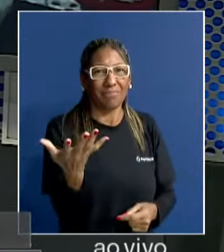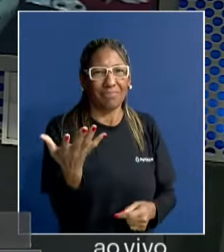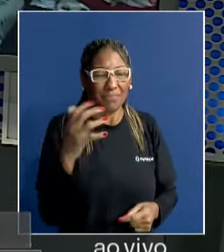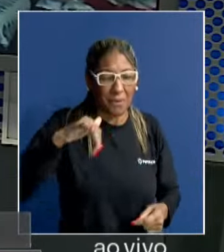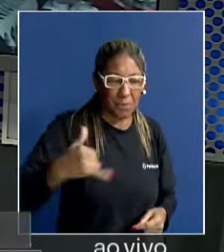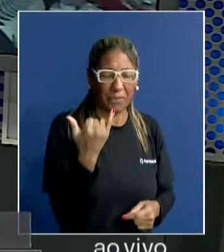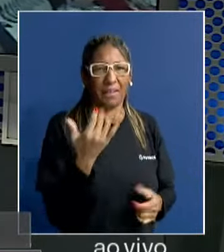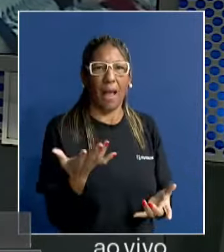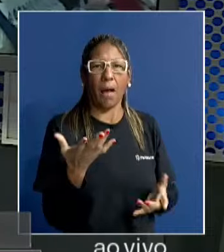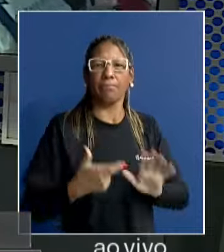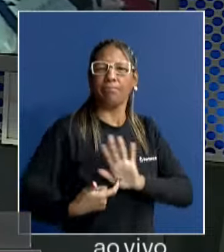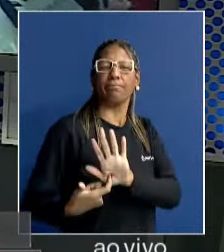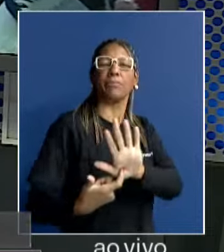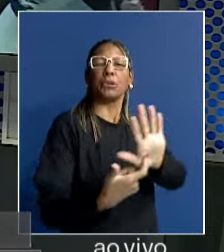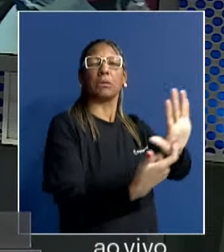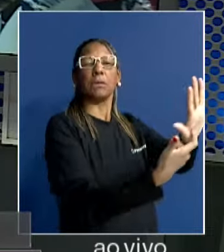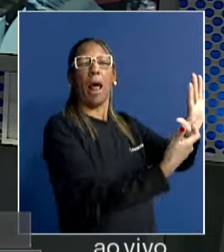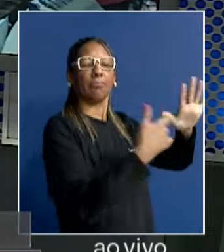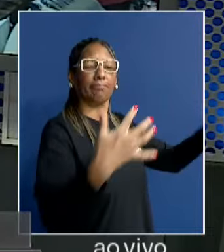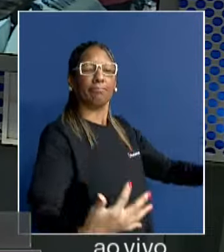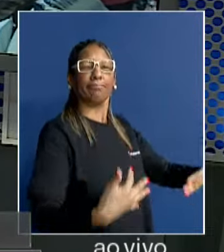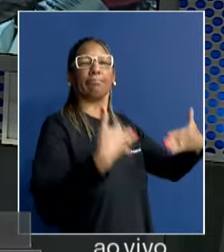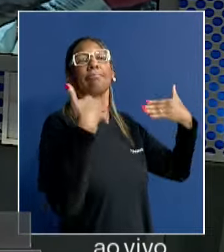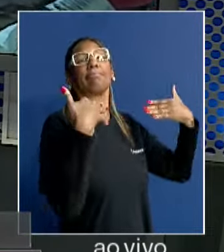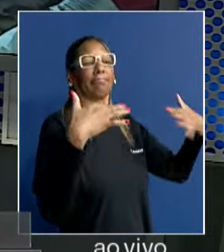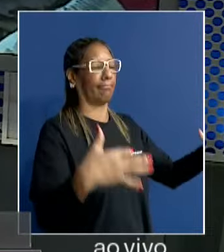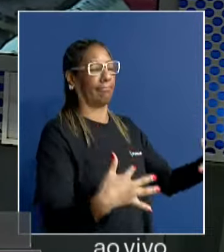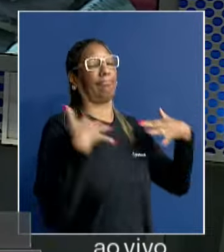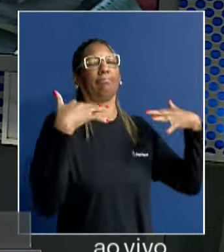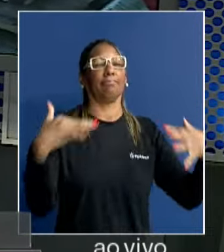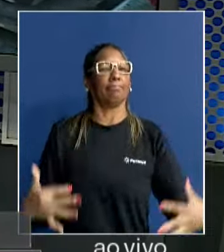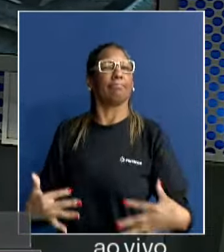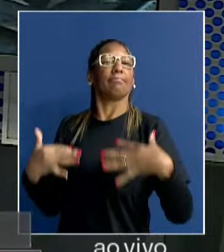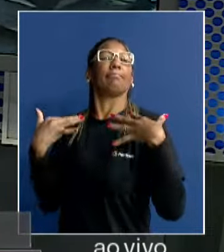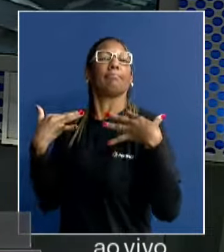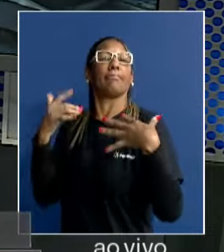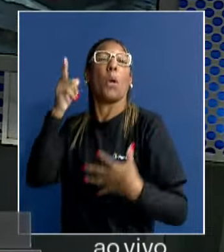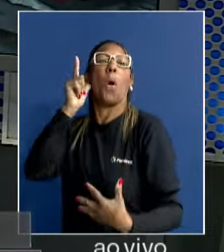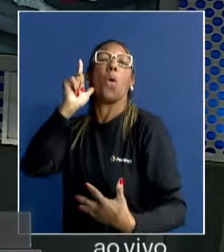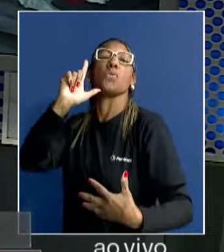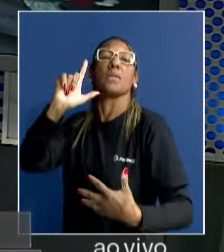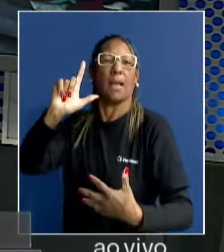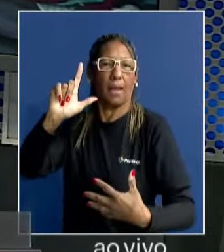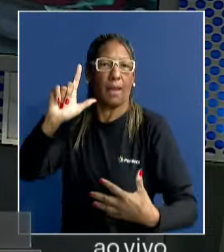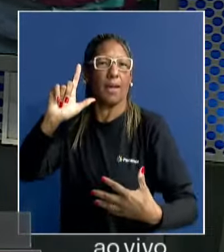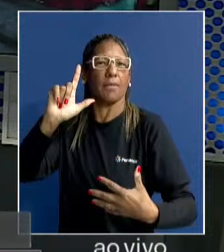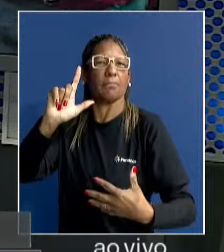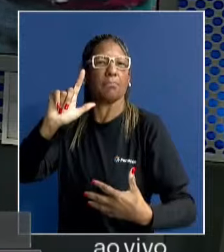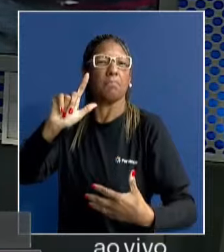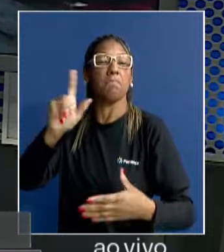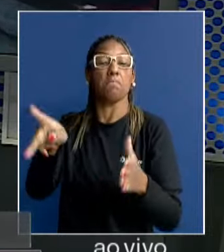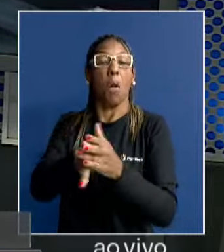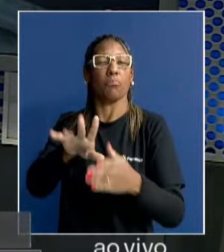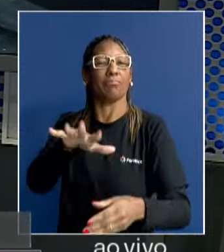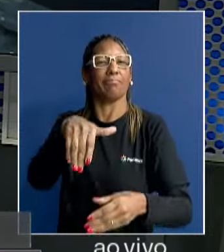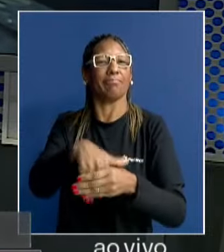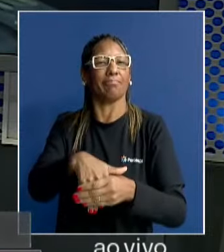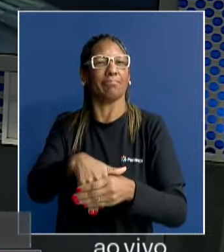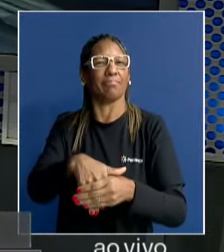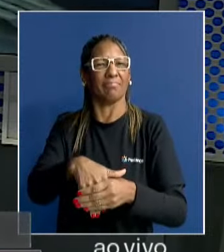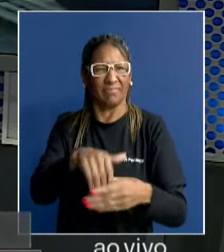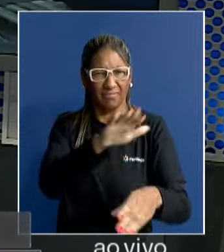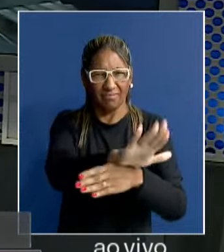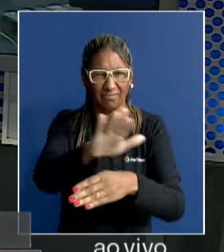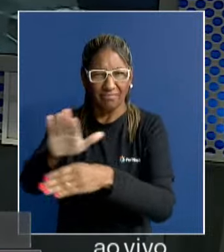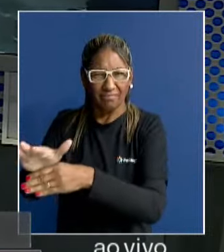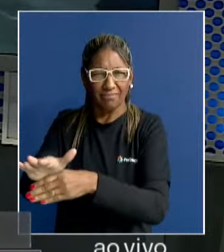situação para ter visibilidade, tendo visibilidade, alcançar o benefício próprio, não benefício das